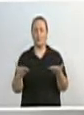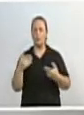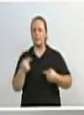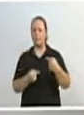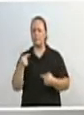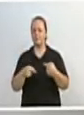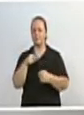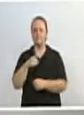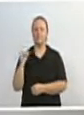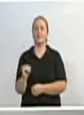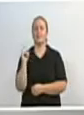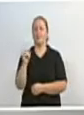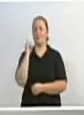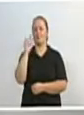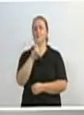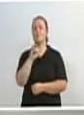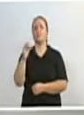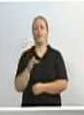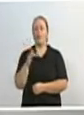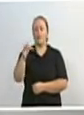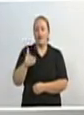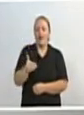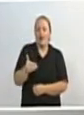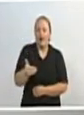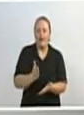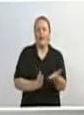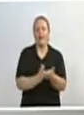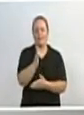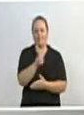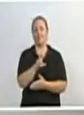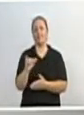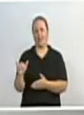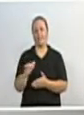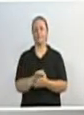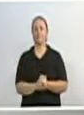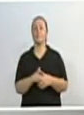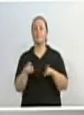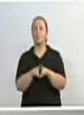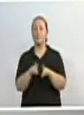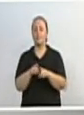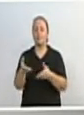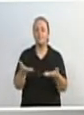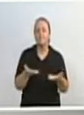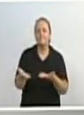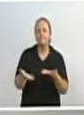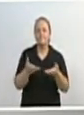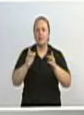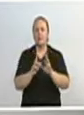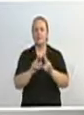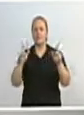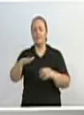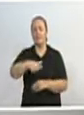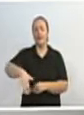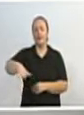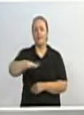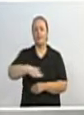aprovado nesta casa. O tratamento diferenciado nas aquisições públicas e com a possibilidade, inclusive, de